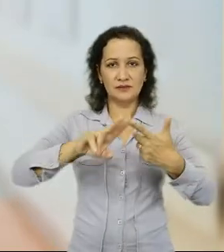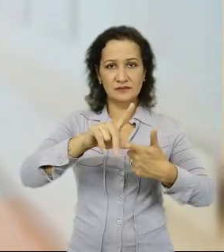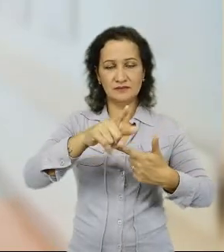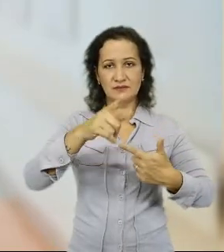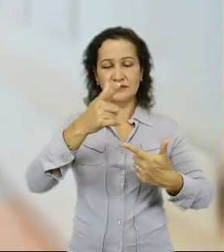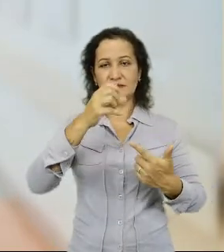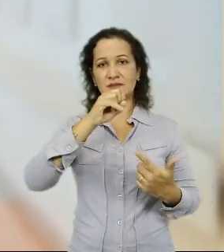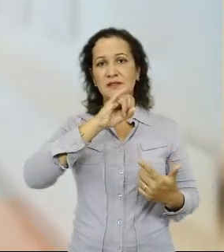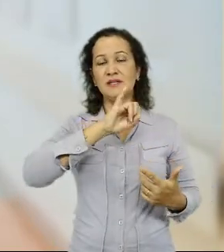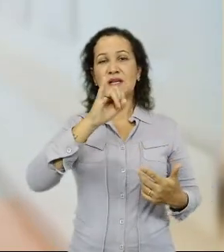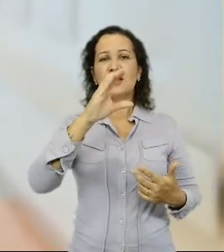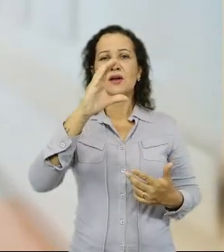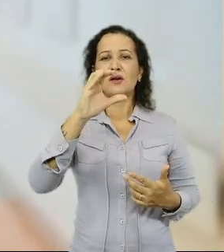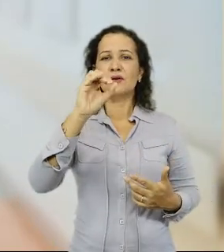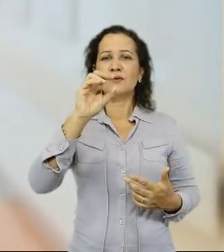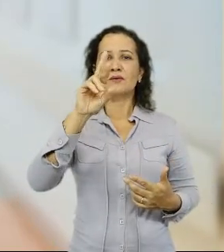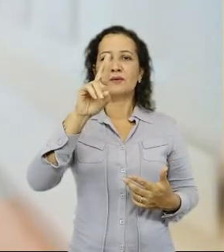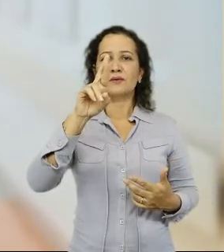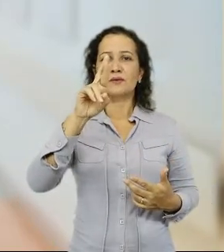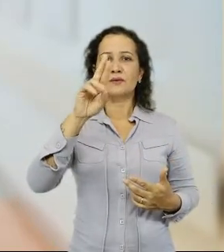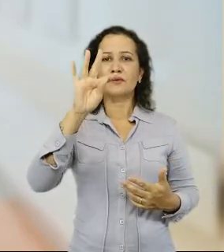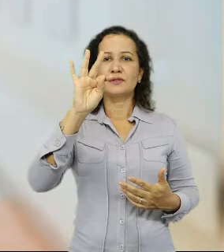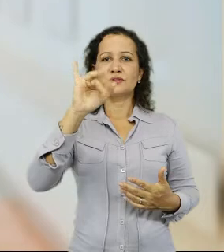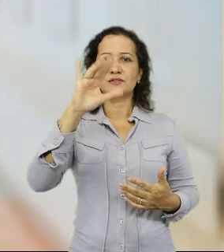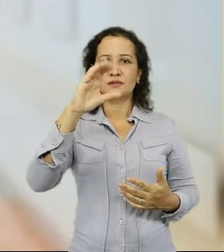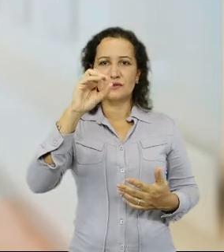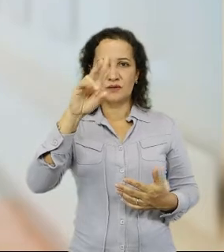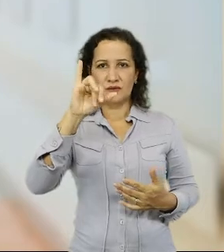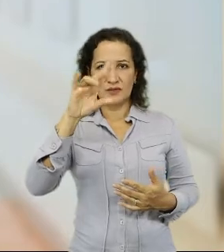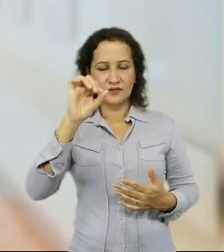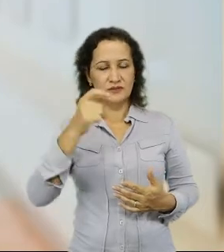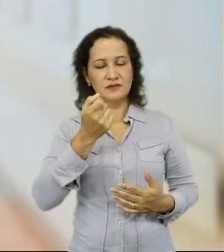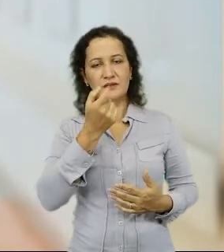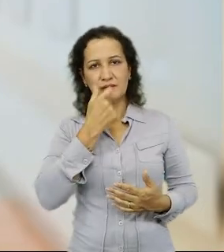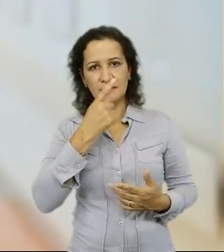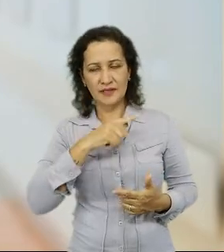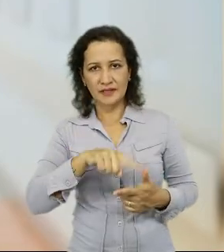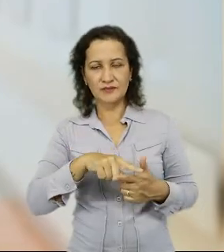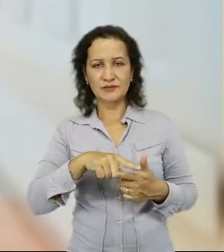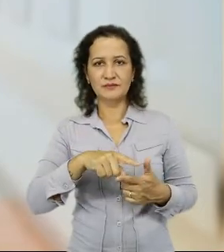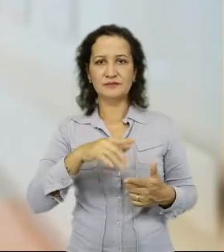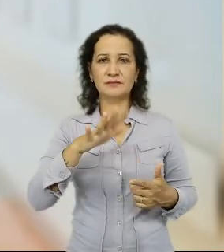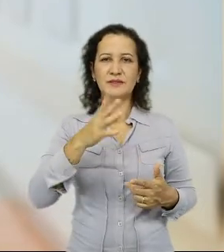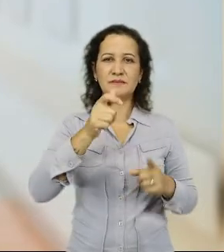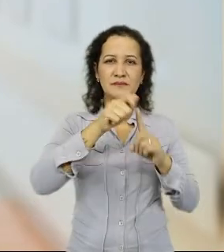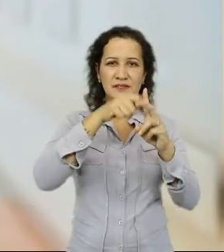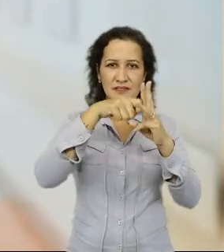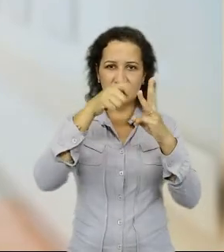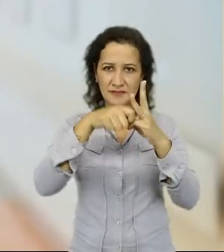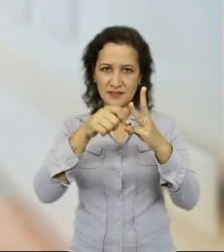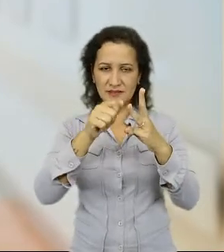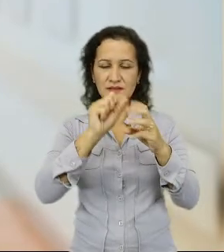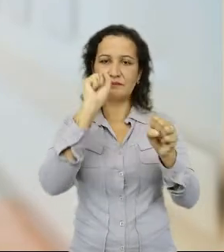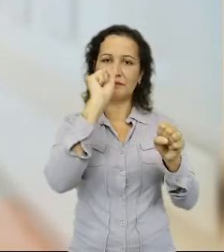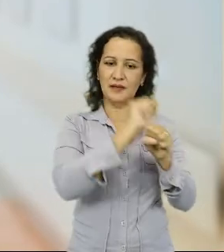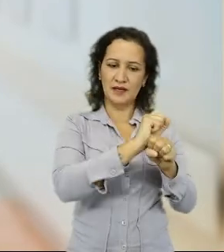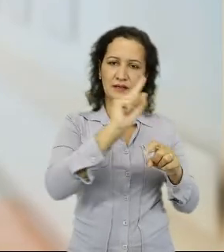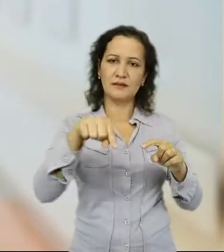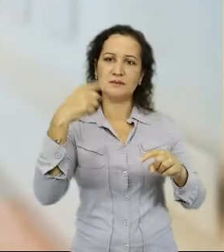vacine 90 dias após a suspensão ou término do tratamento com esse medicamento. Usuários que necessitam